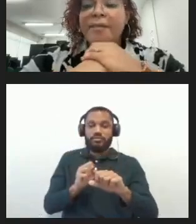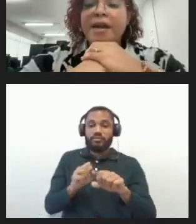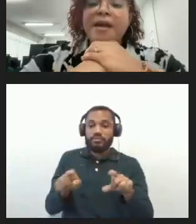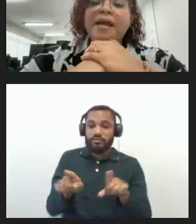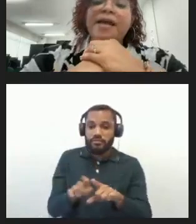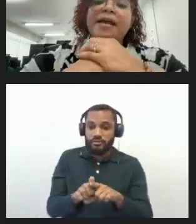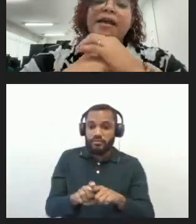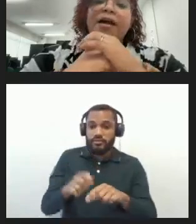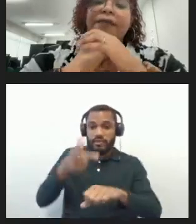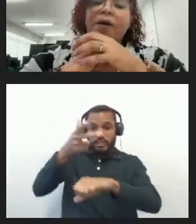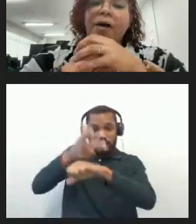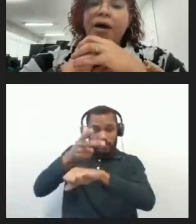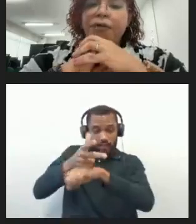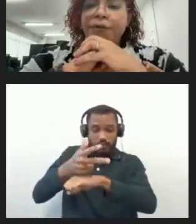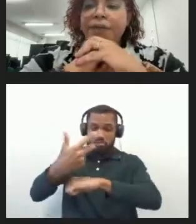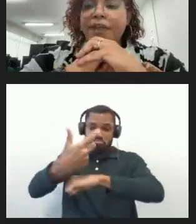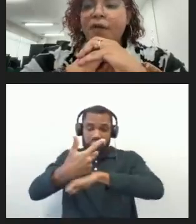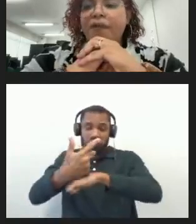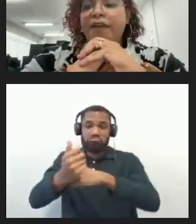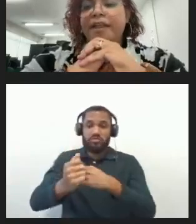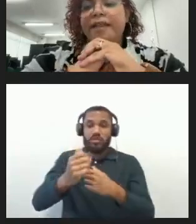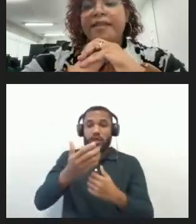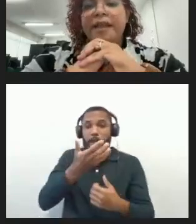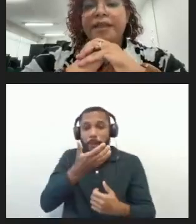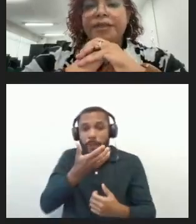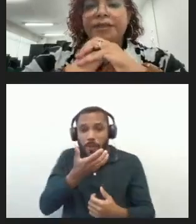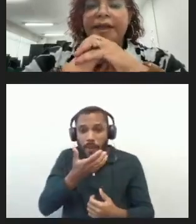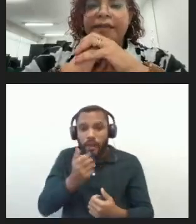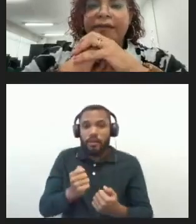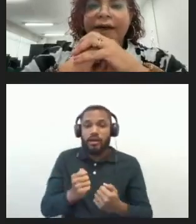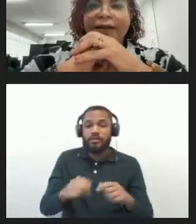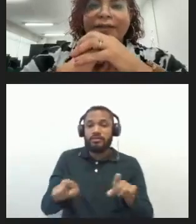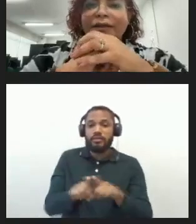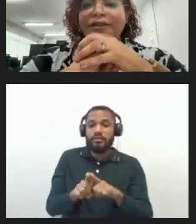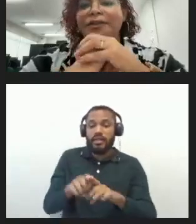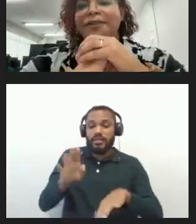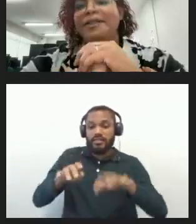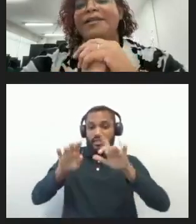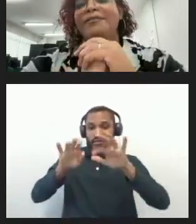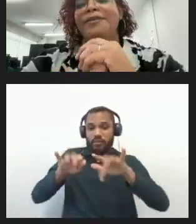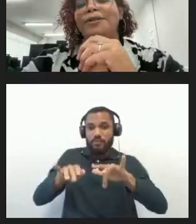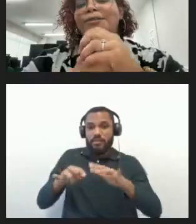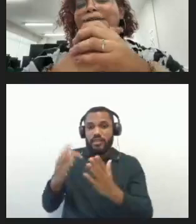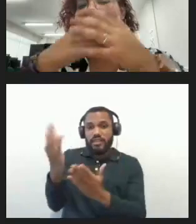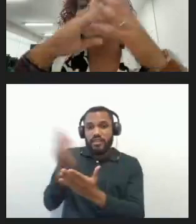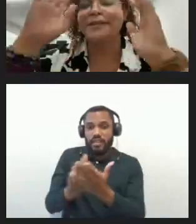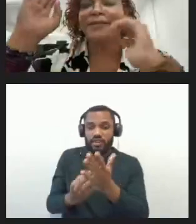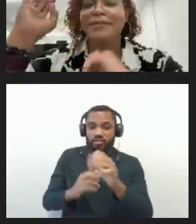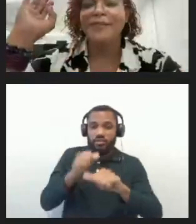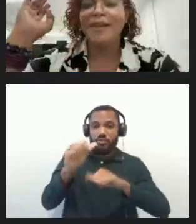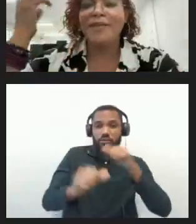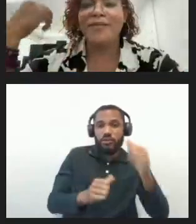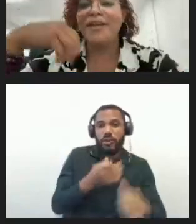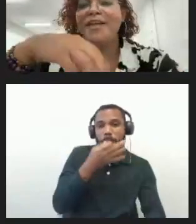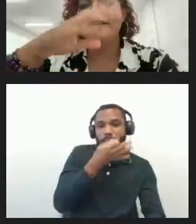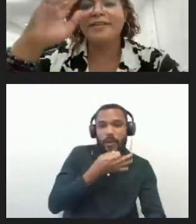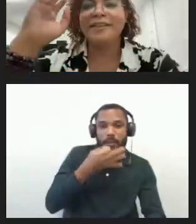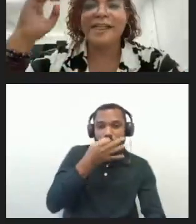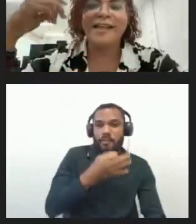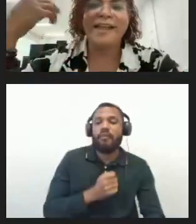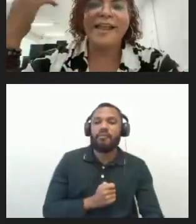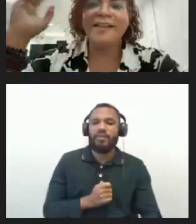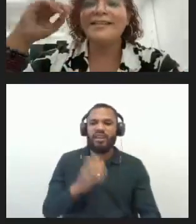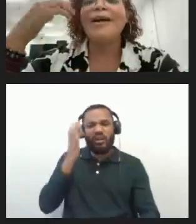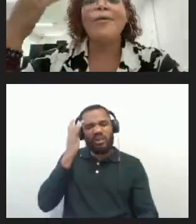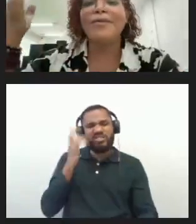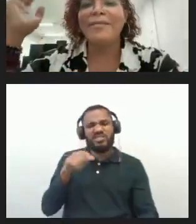gravar a câmera, gravar o áudio e converter texto em fala. Então, acho que vocês já viram muitos vídeos